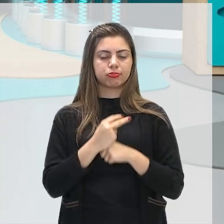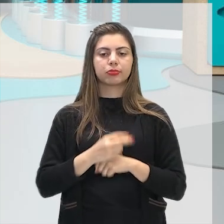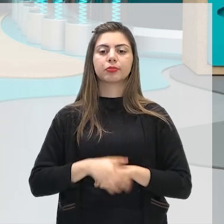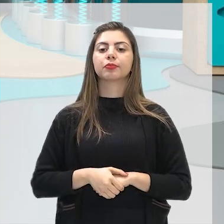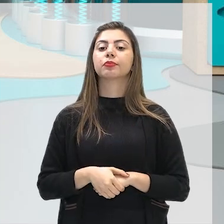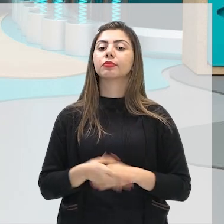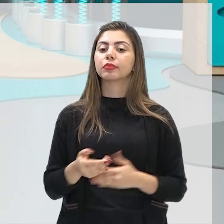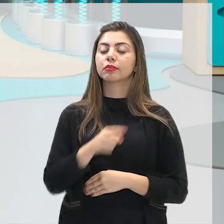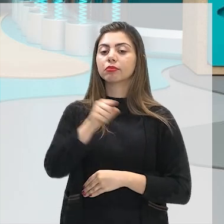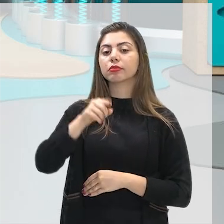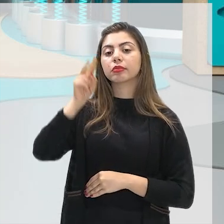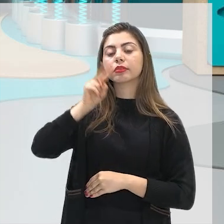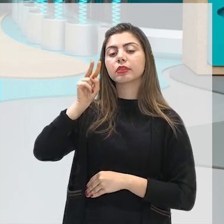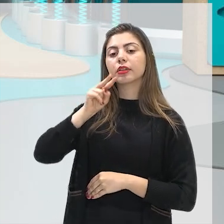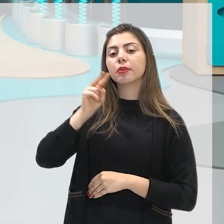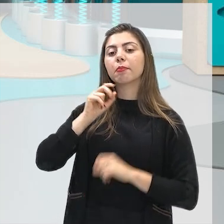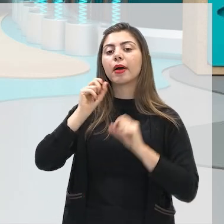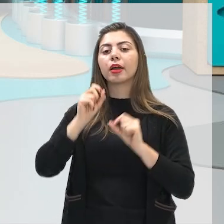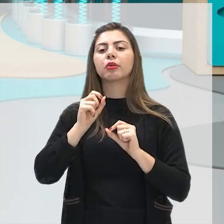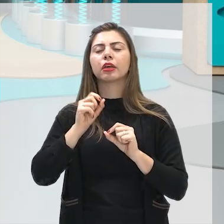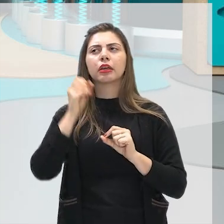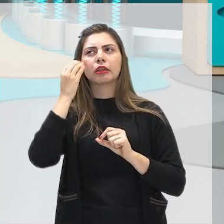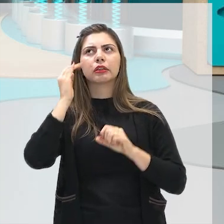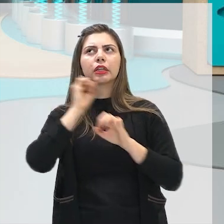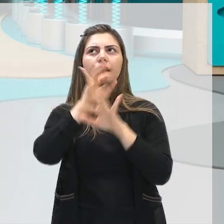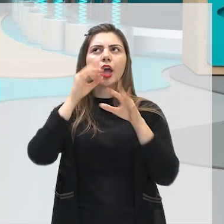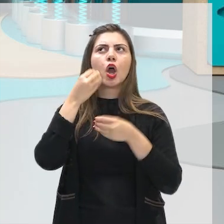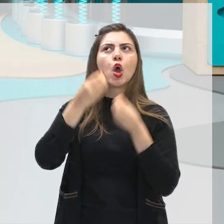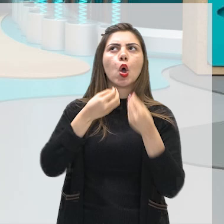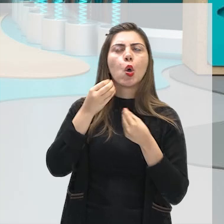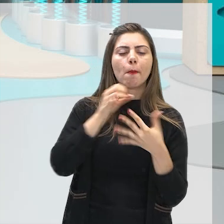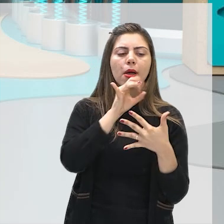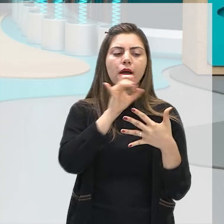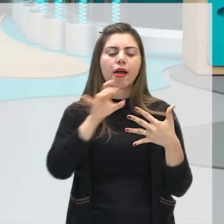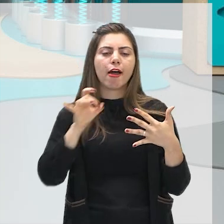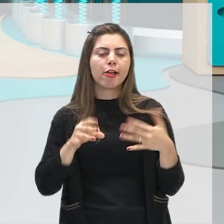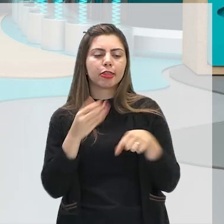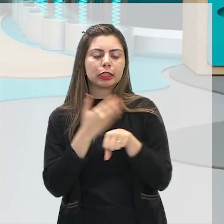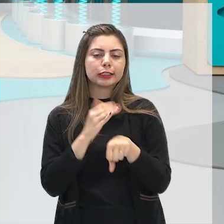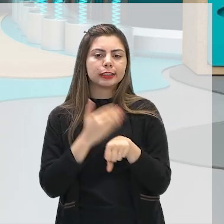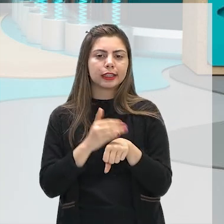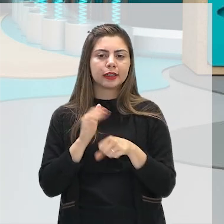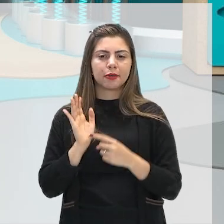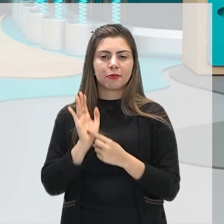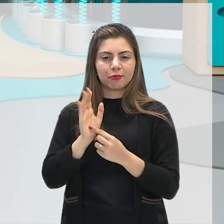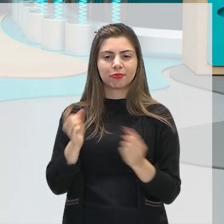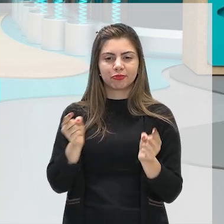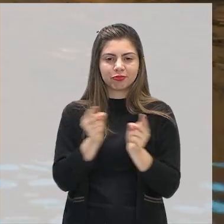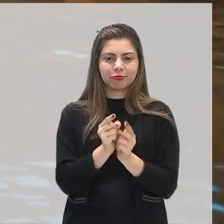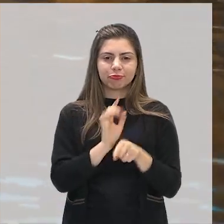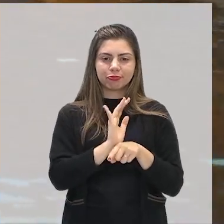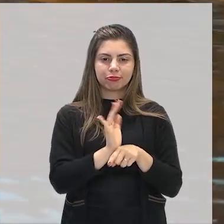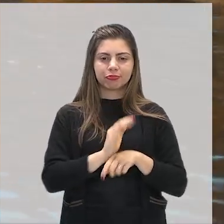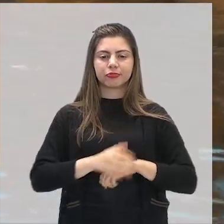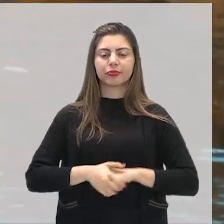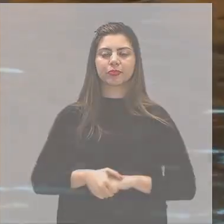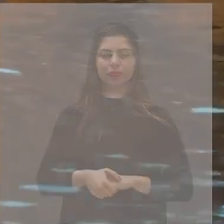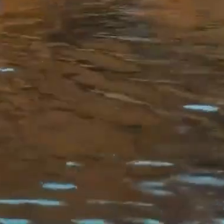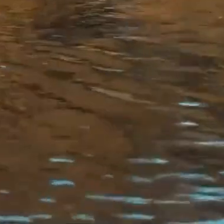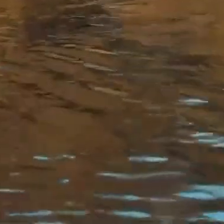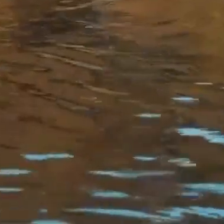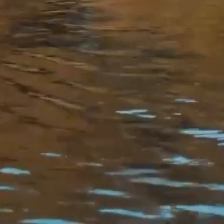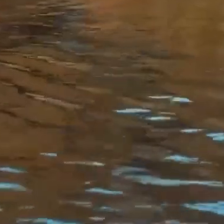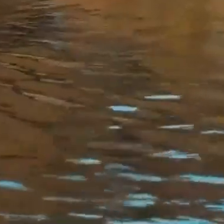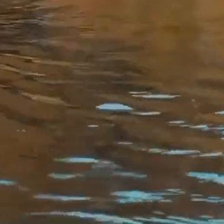vocês relembrarem e visualizarem melhor como se pratica cada um deles, observem o vídeo a seguir.